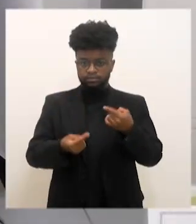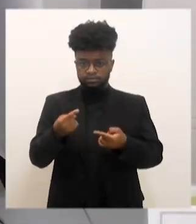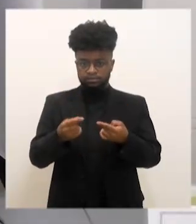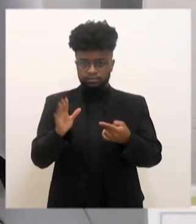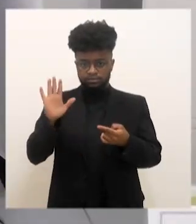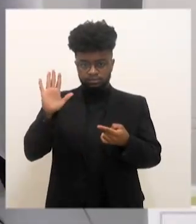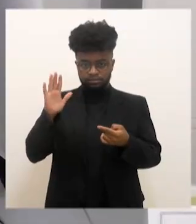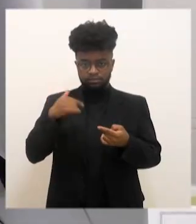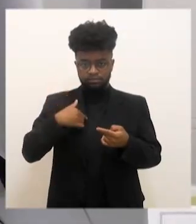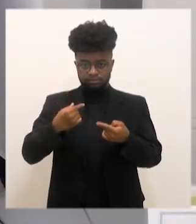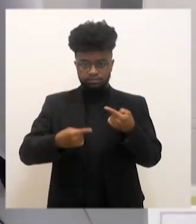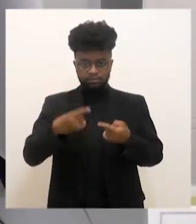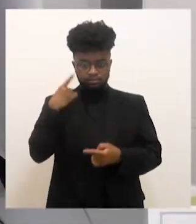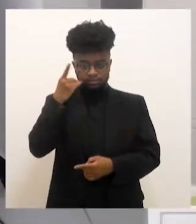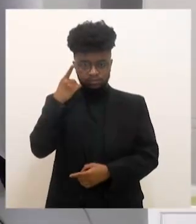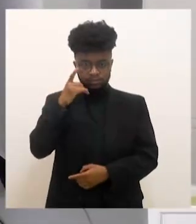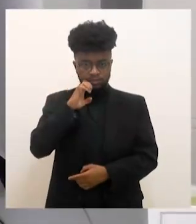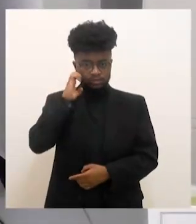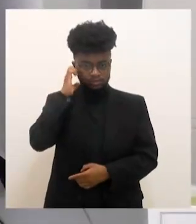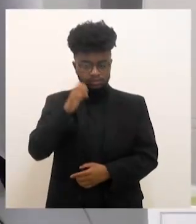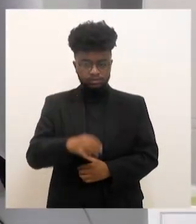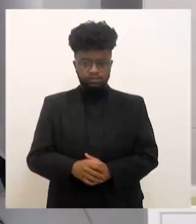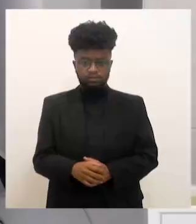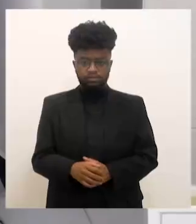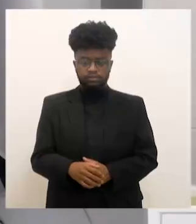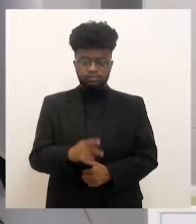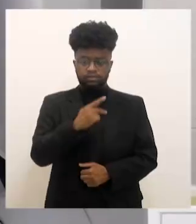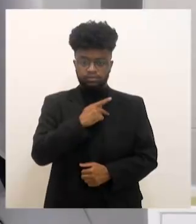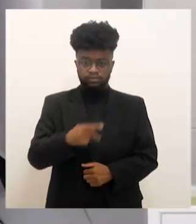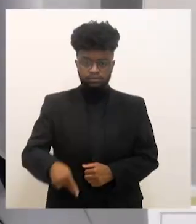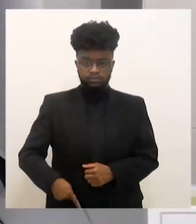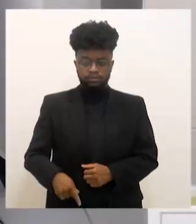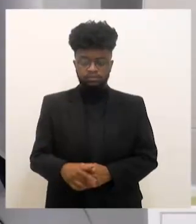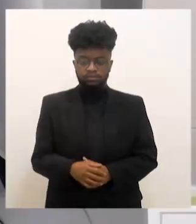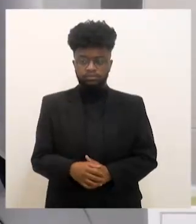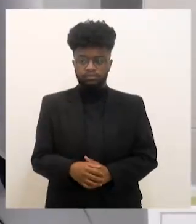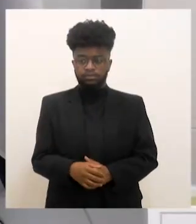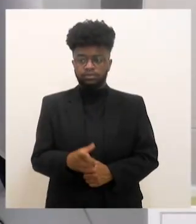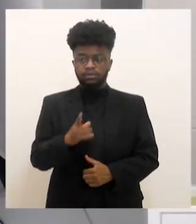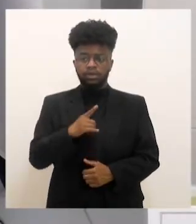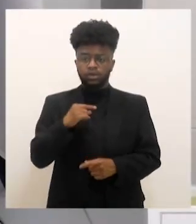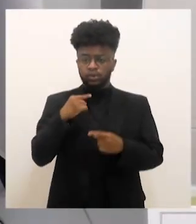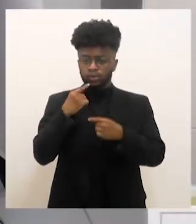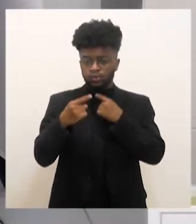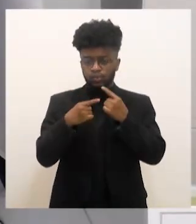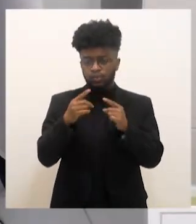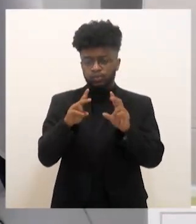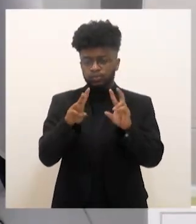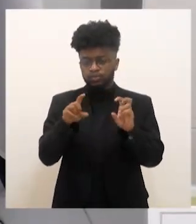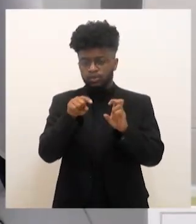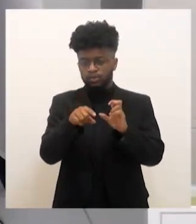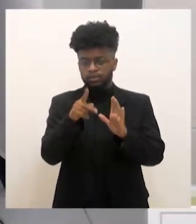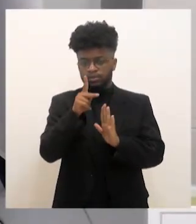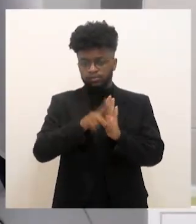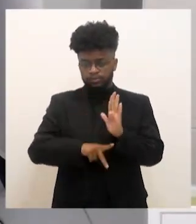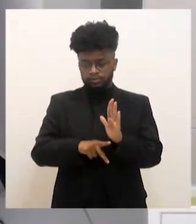discutir, discussão. Em presidente. votação, deputada Élica. Presidente, eu tenho algumas dúvidas em relação a esse projeto,